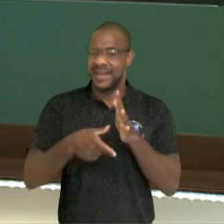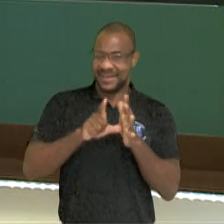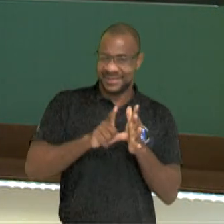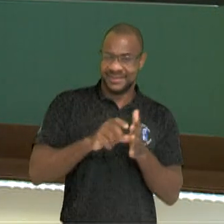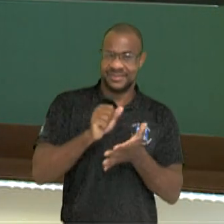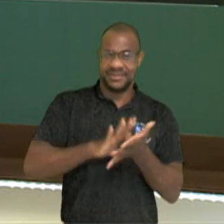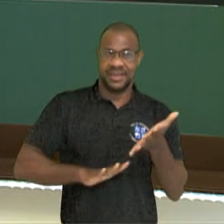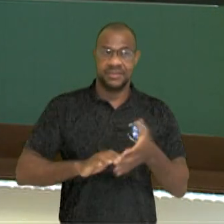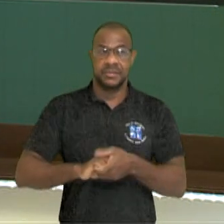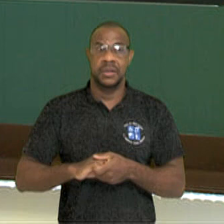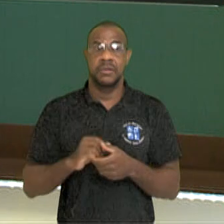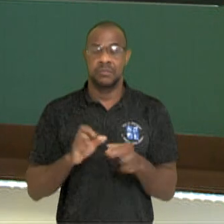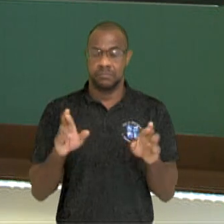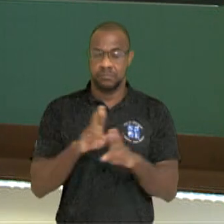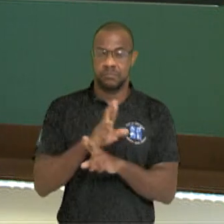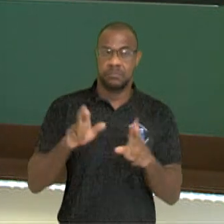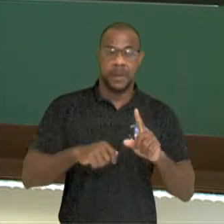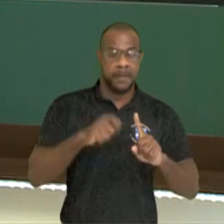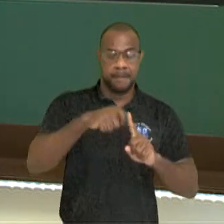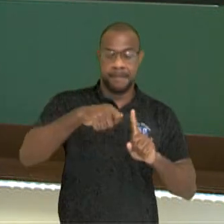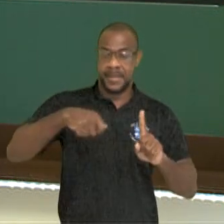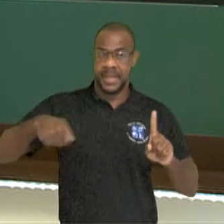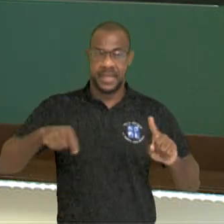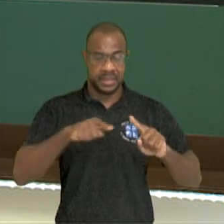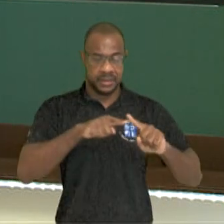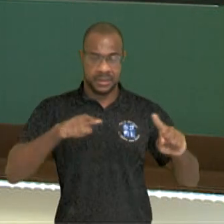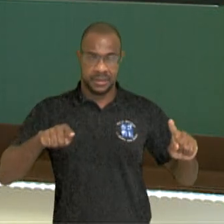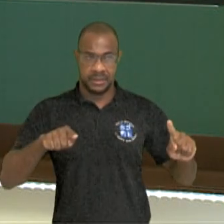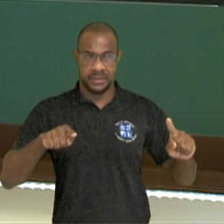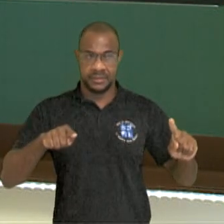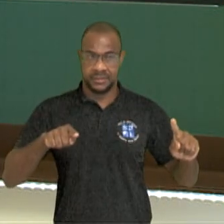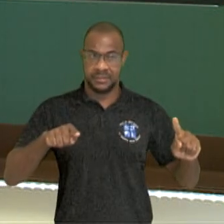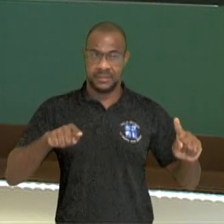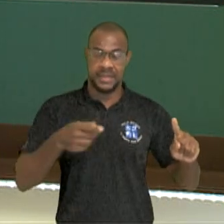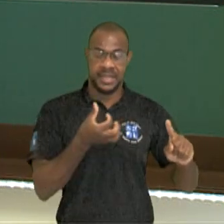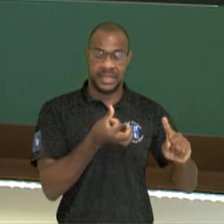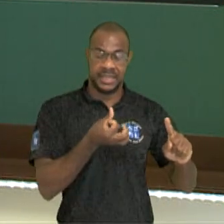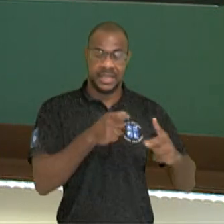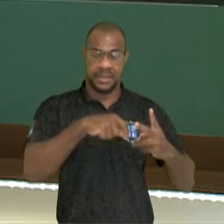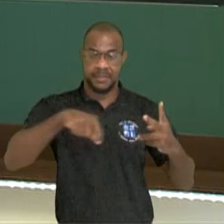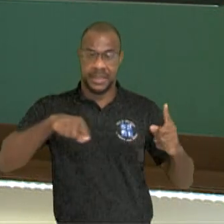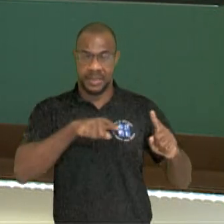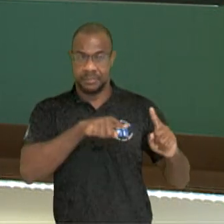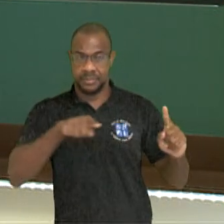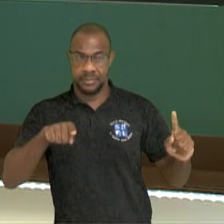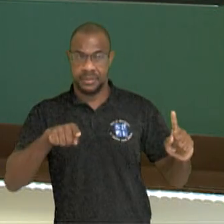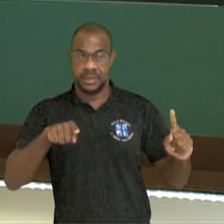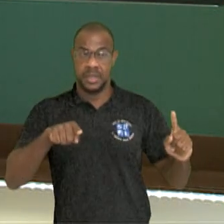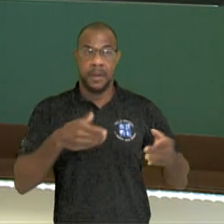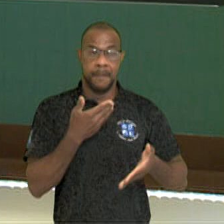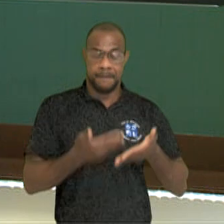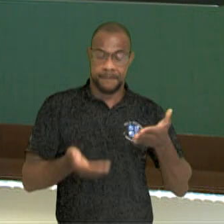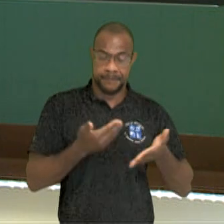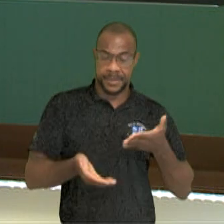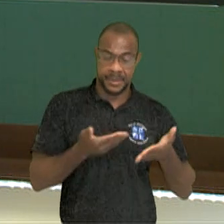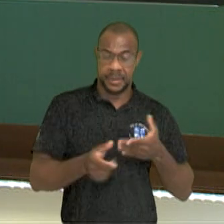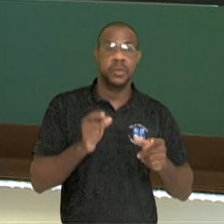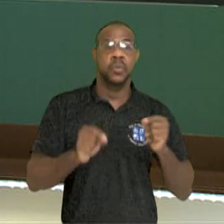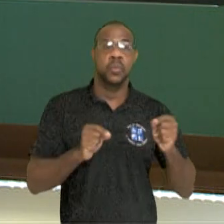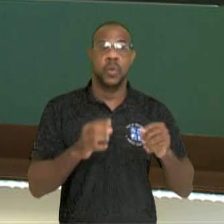anterior, onde ele relaciona meses do ano, os 6 primeiros meses, com prejuízos